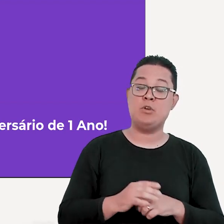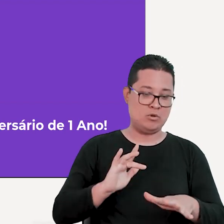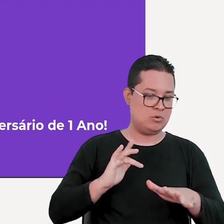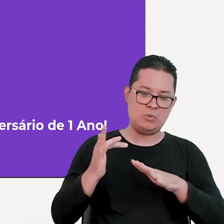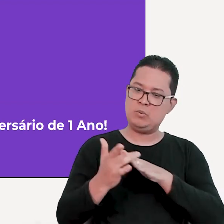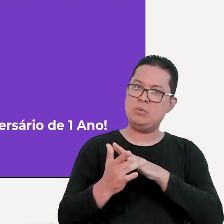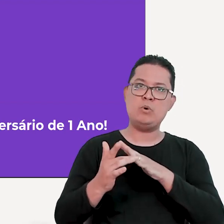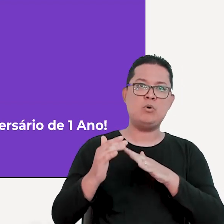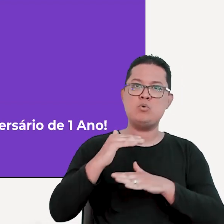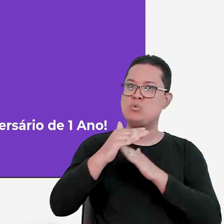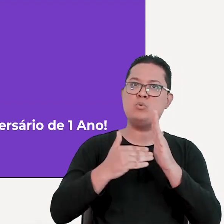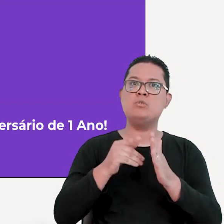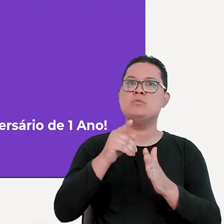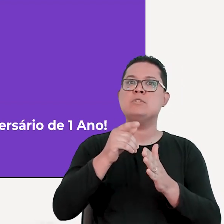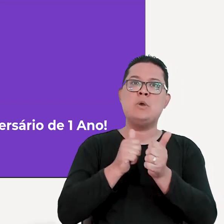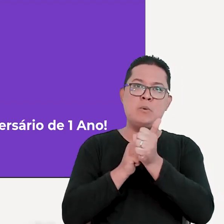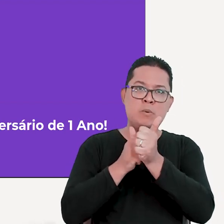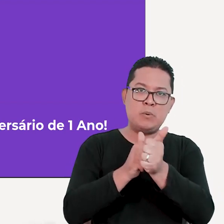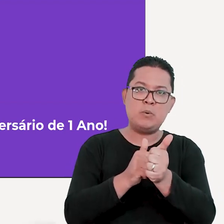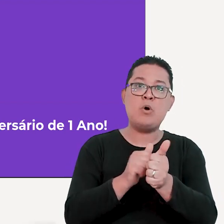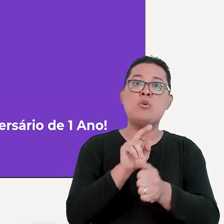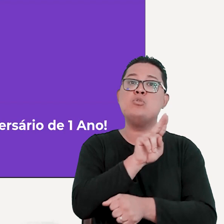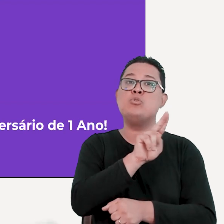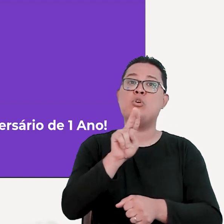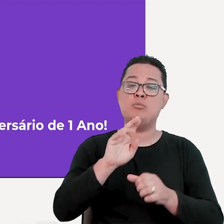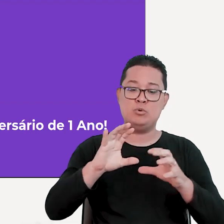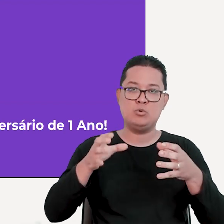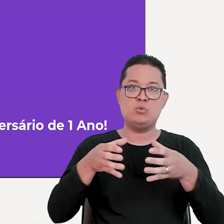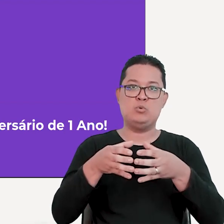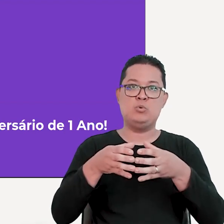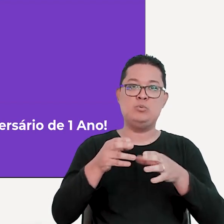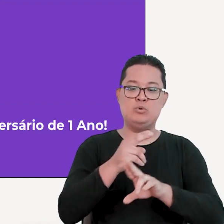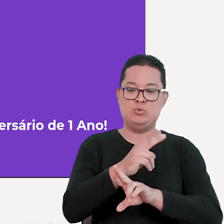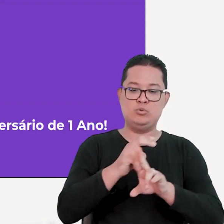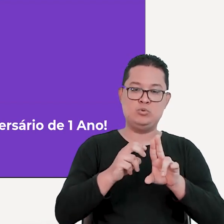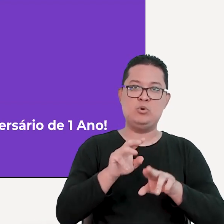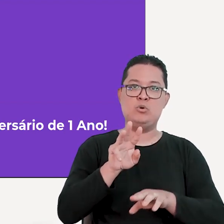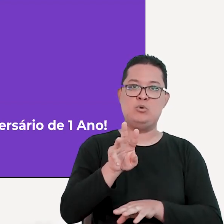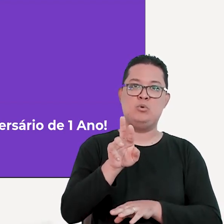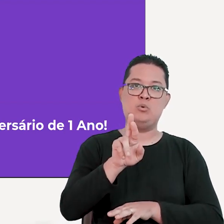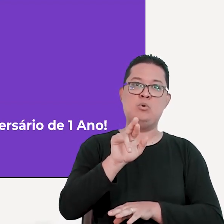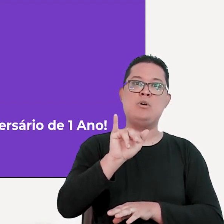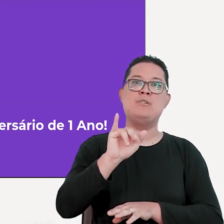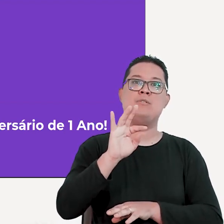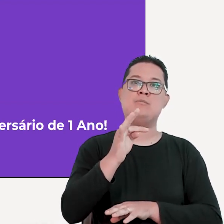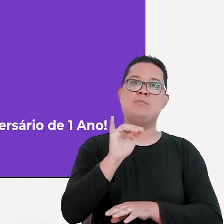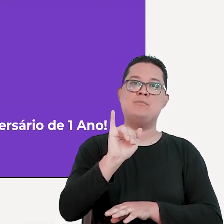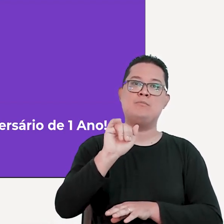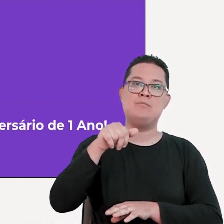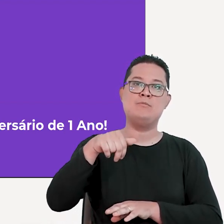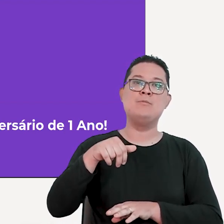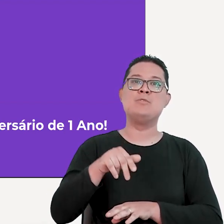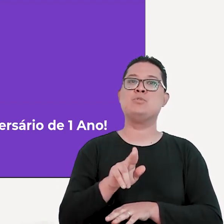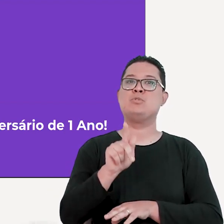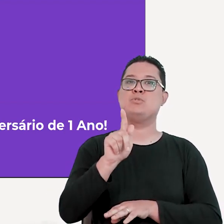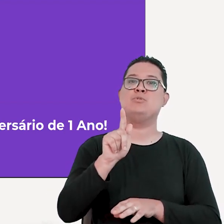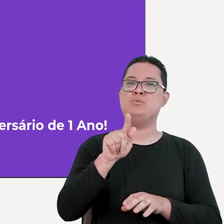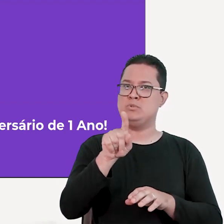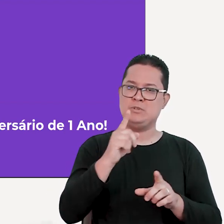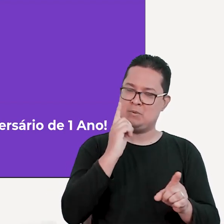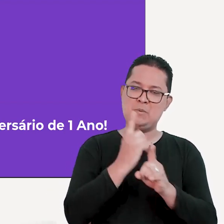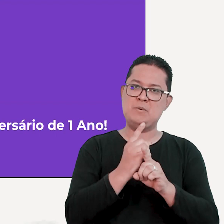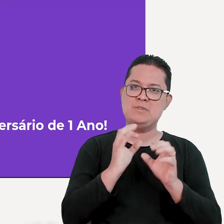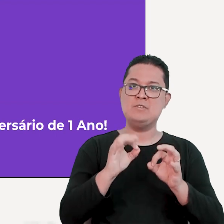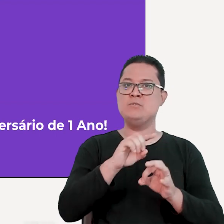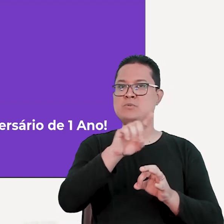sociais, é só você procurar Clube do UX Writing, que você vai nos encontrar. E fique à vontade para participar, para convidar todo mundo que tem interesse